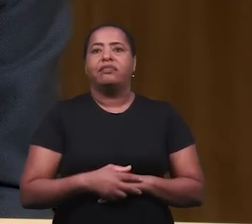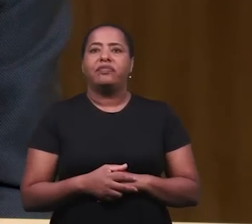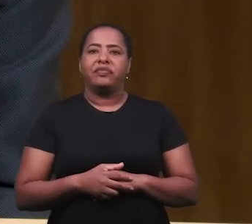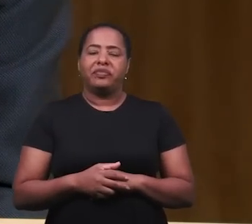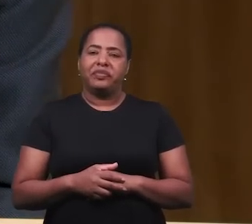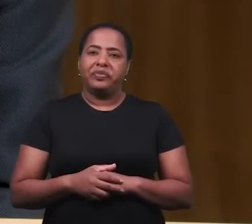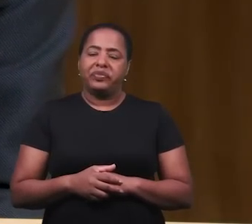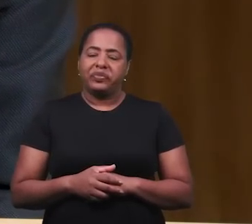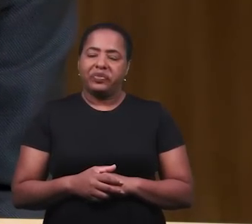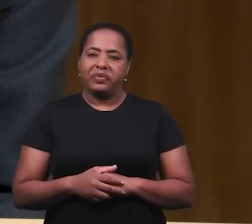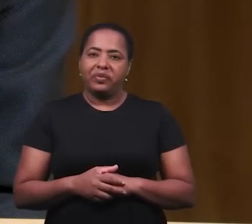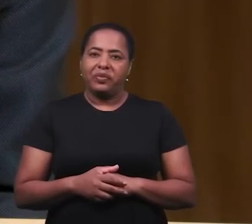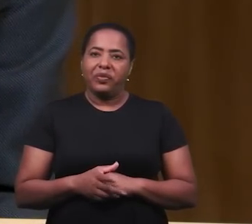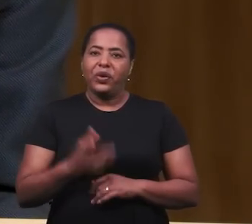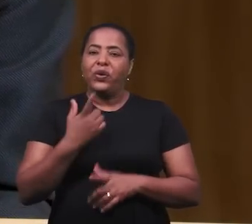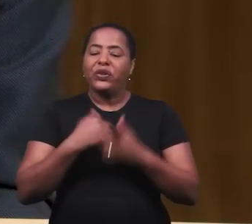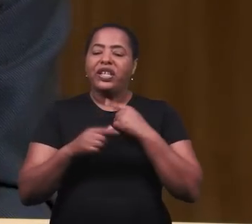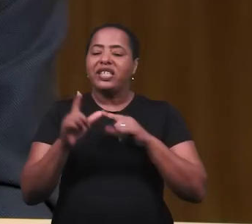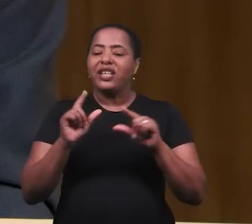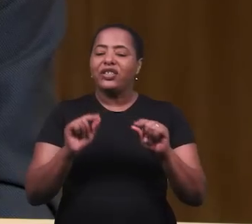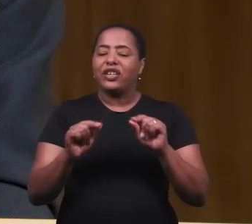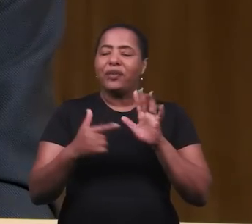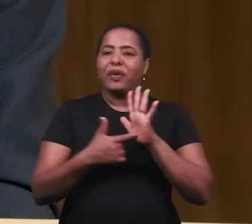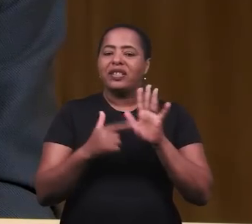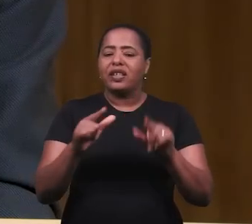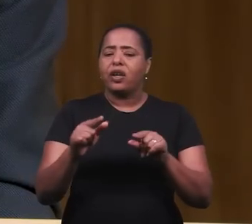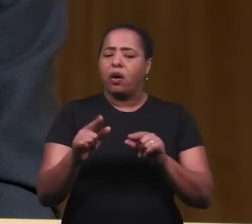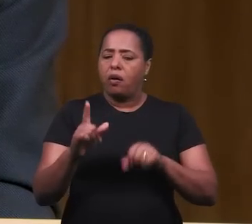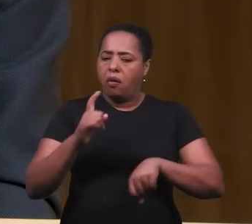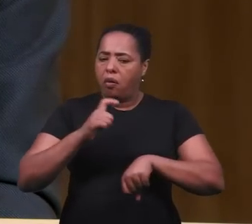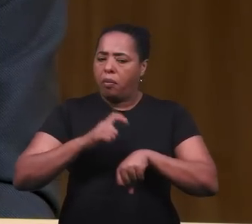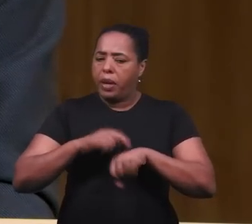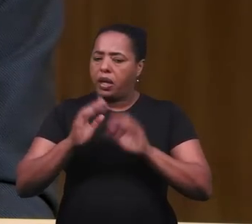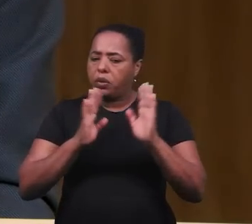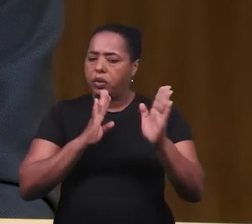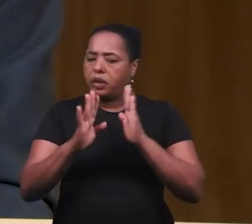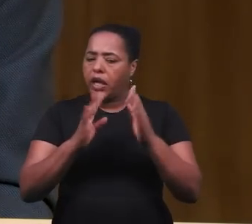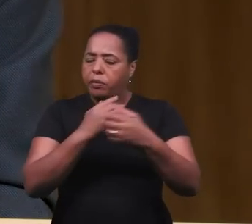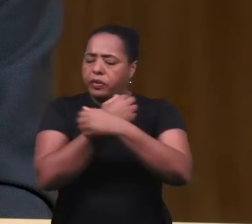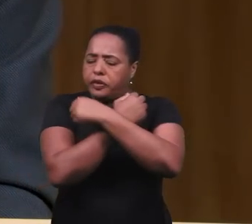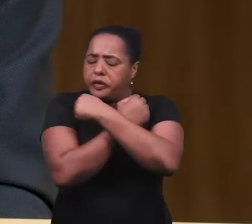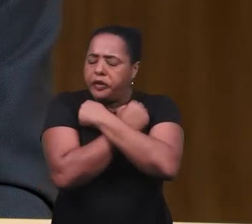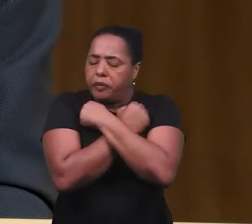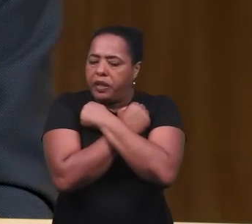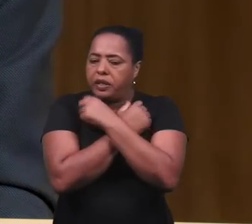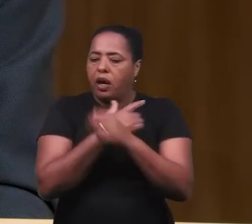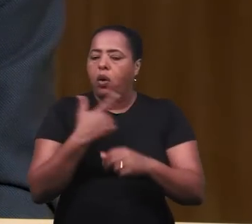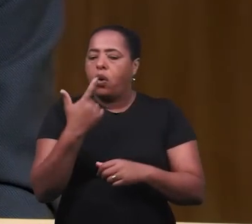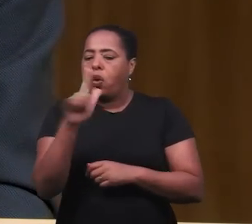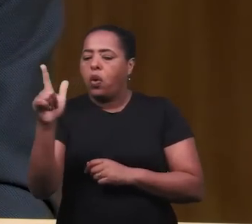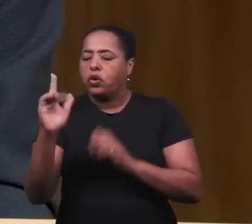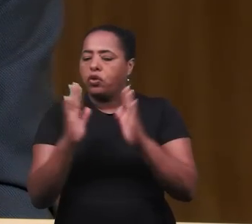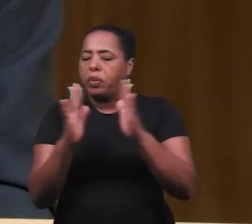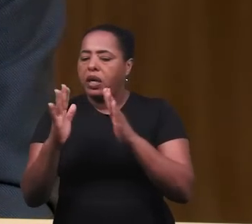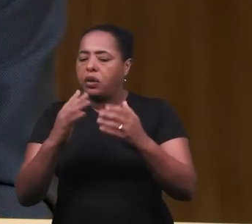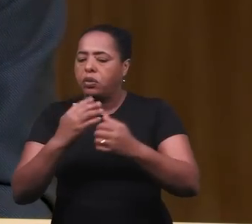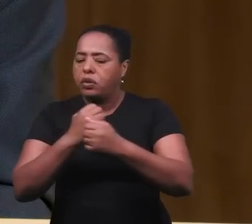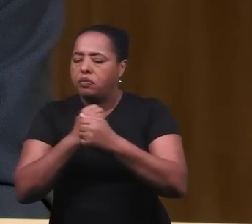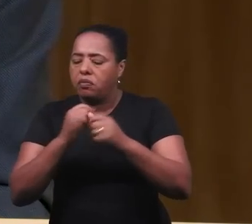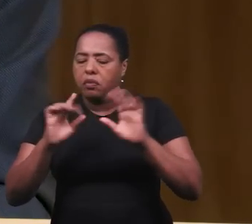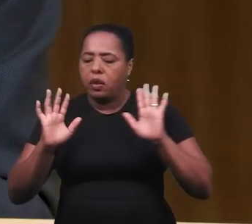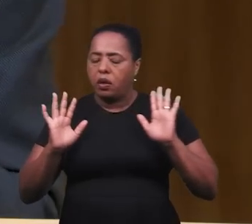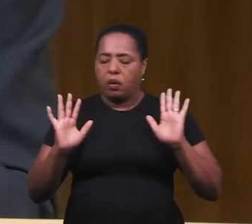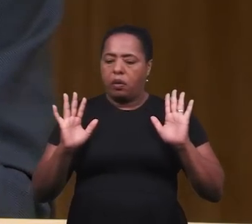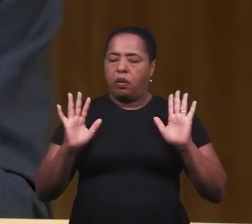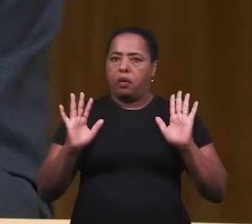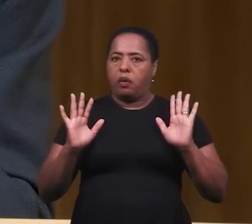cada ponto aqui, né? Quando ele fala assim, há tempo de abraçar. E há tempo de deixar de abraçar.